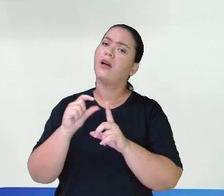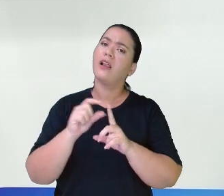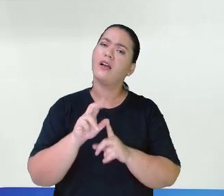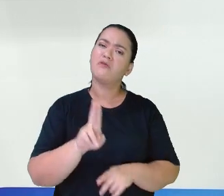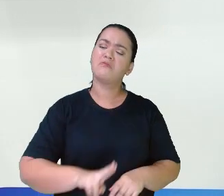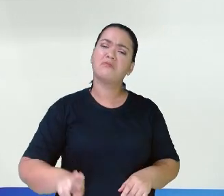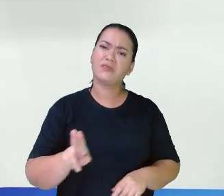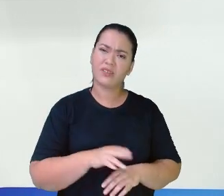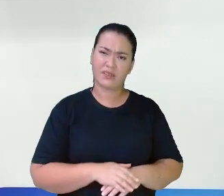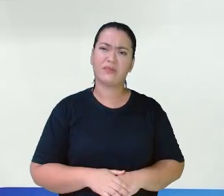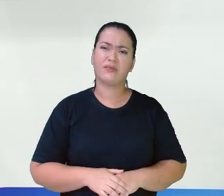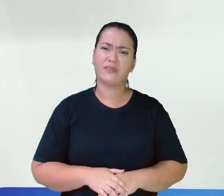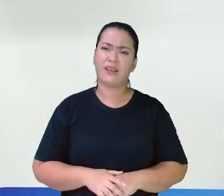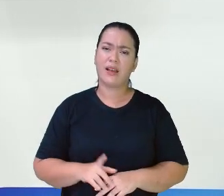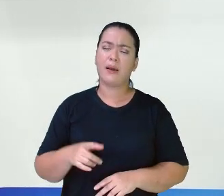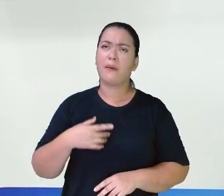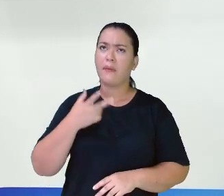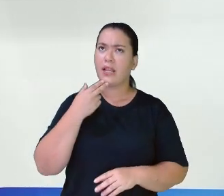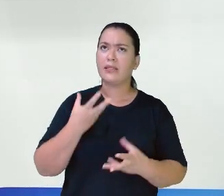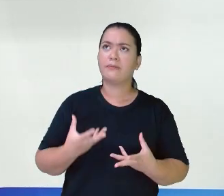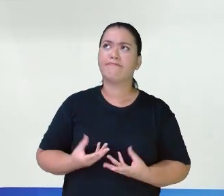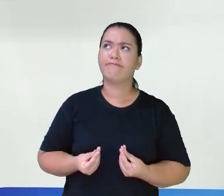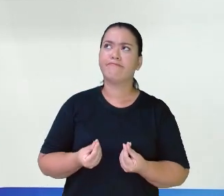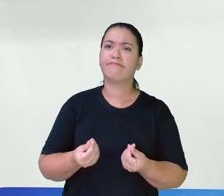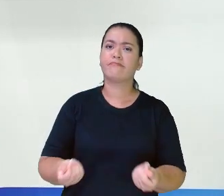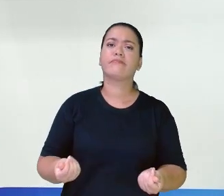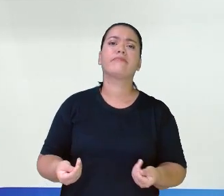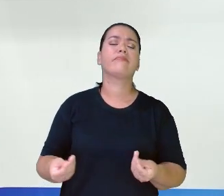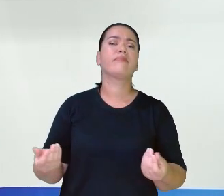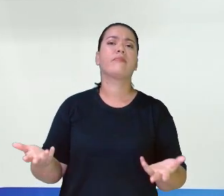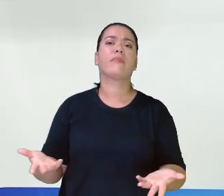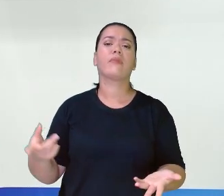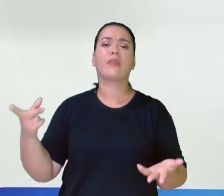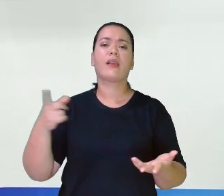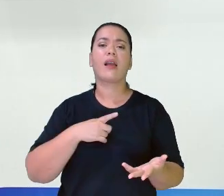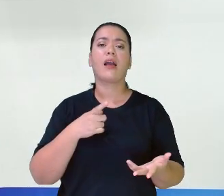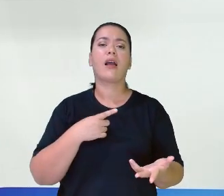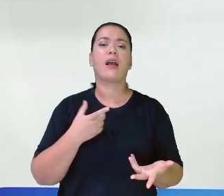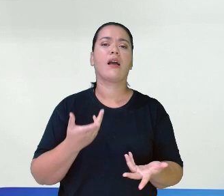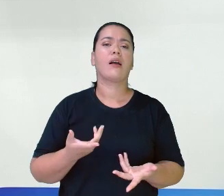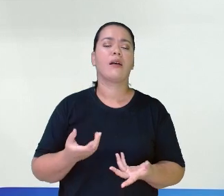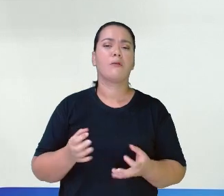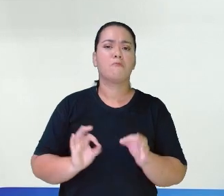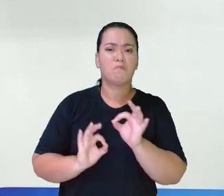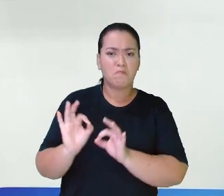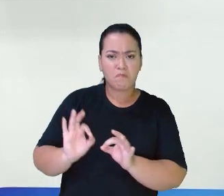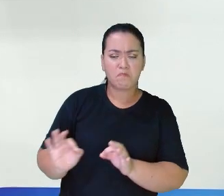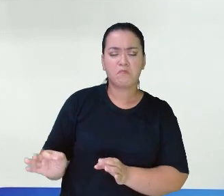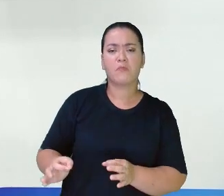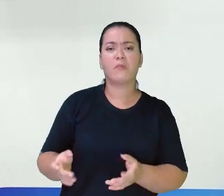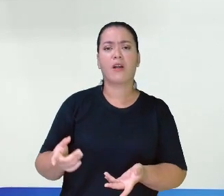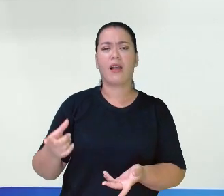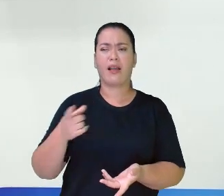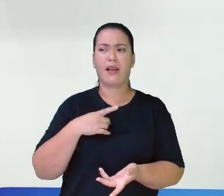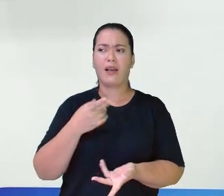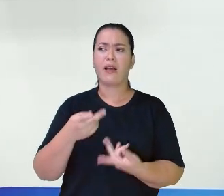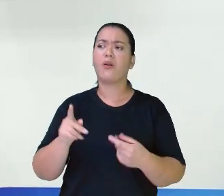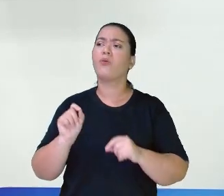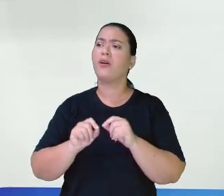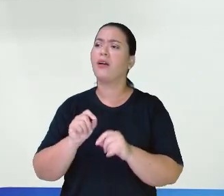usadas. Como são mais, como é que eu posso dizer, mais bem rebuscadas, né?